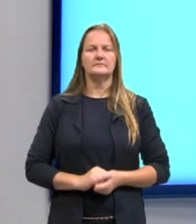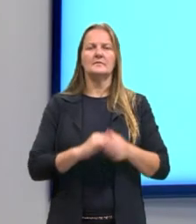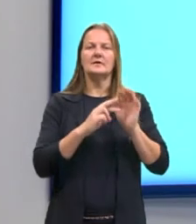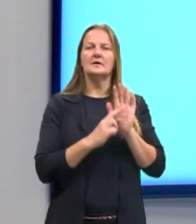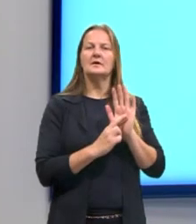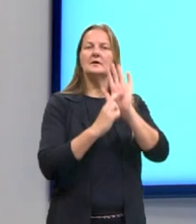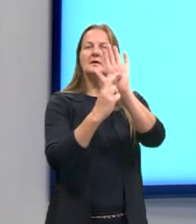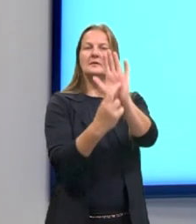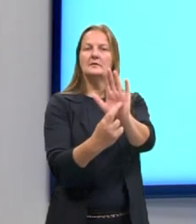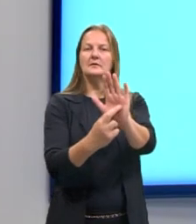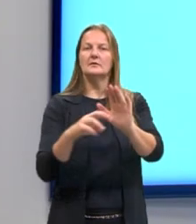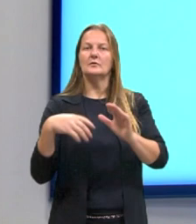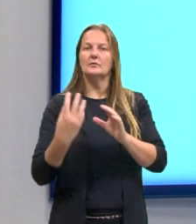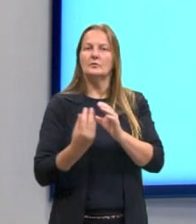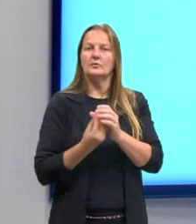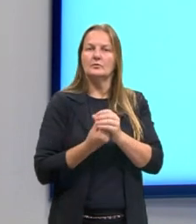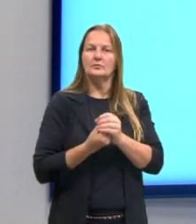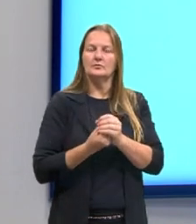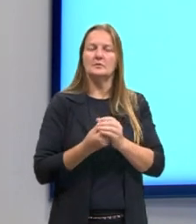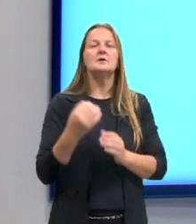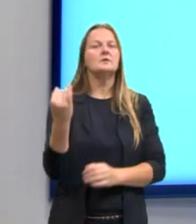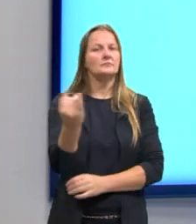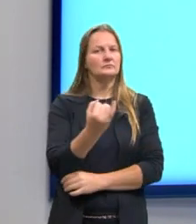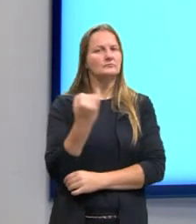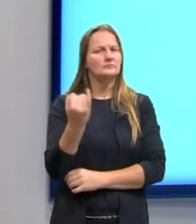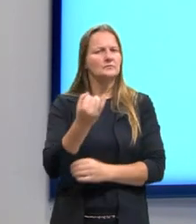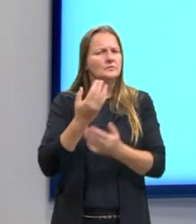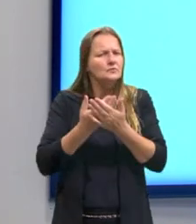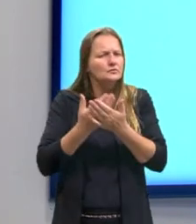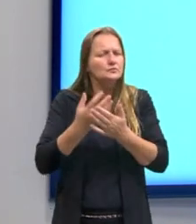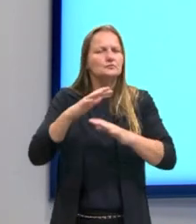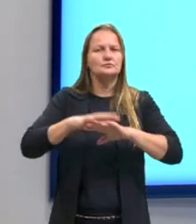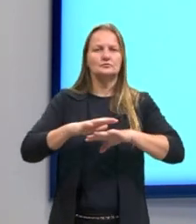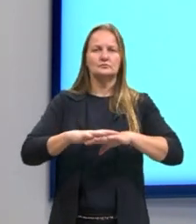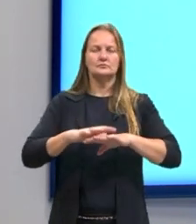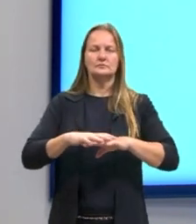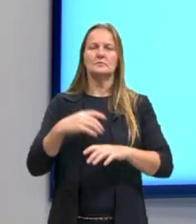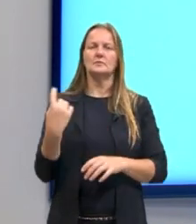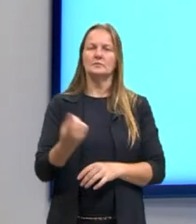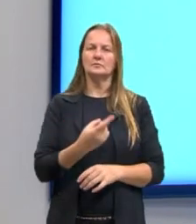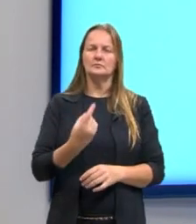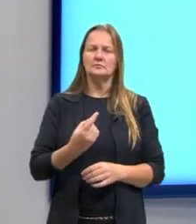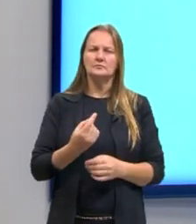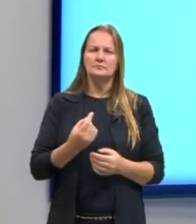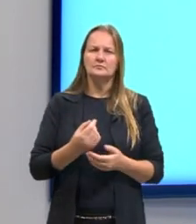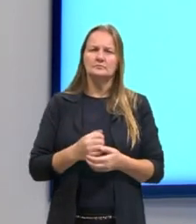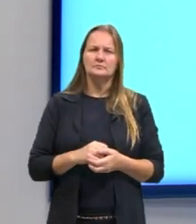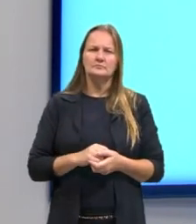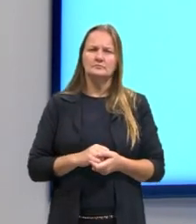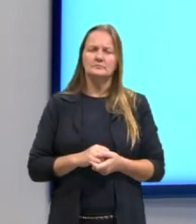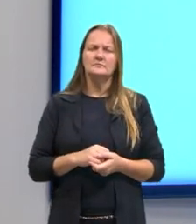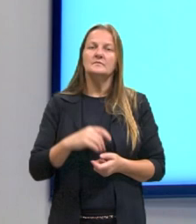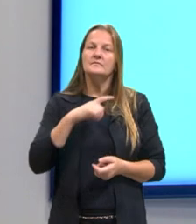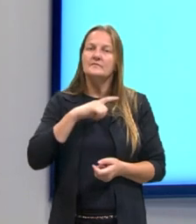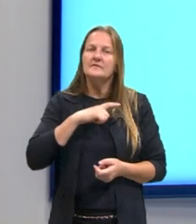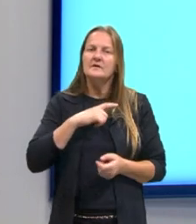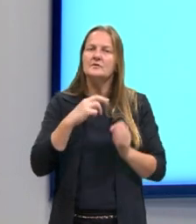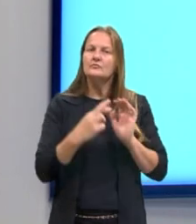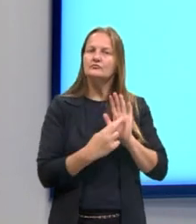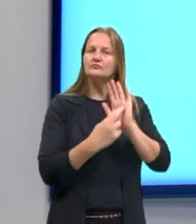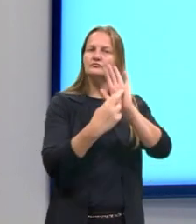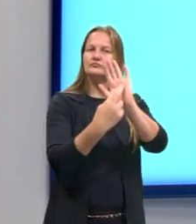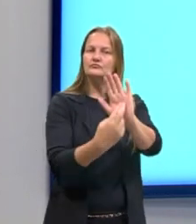Representação de conjuntos. É muito importante no estudo da matemática que a gente, então, tenha como